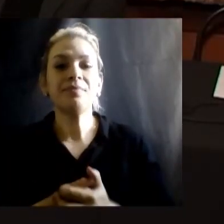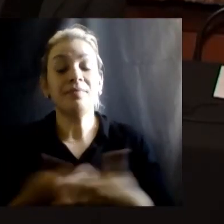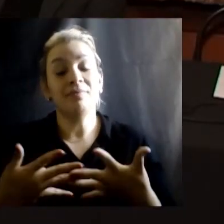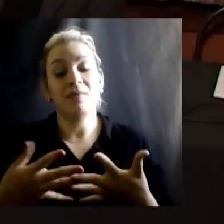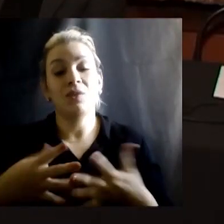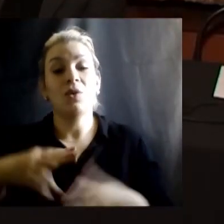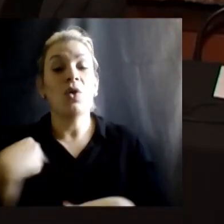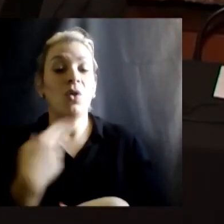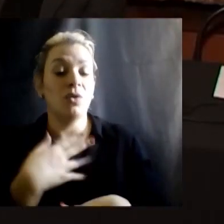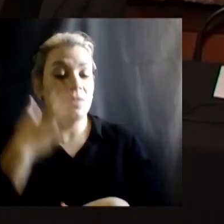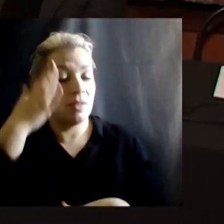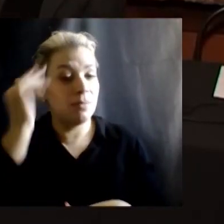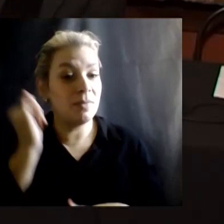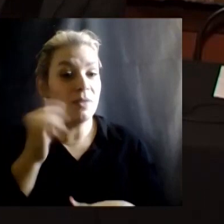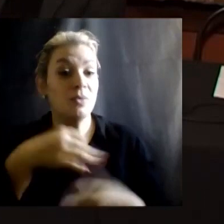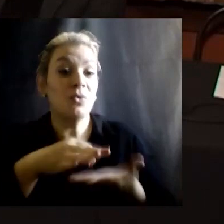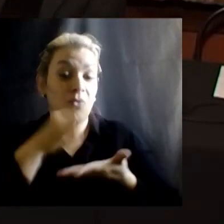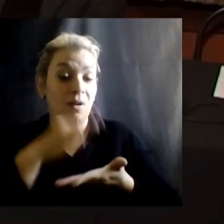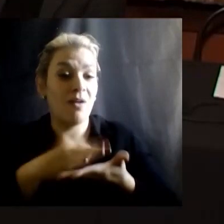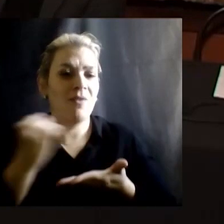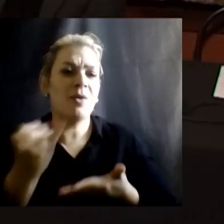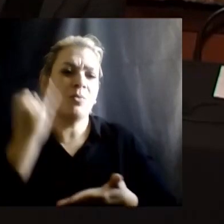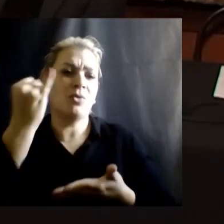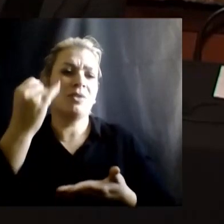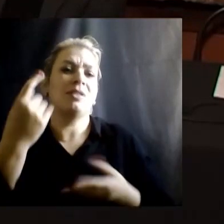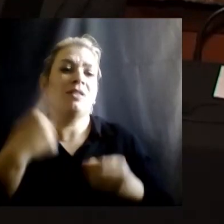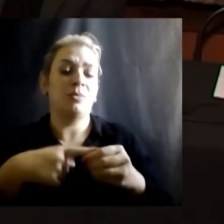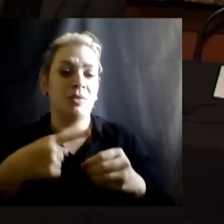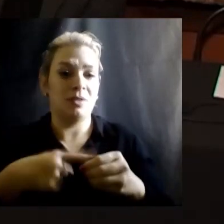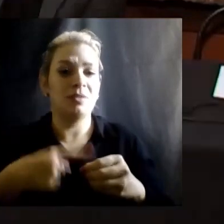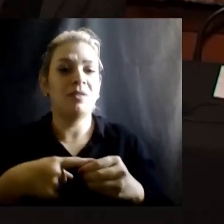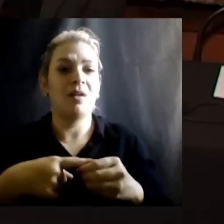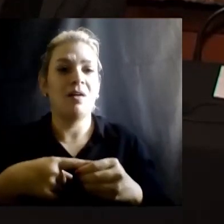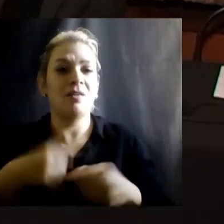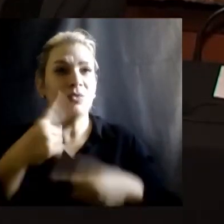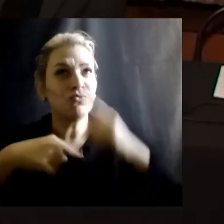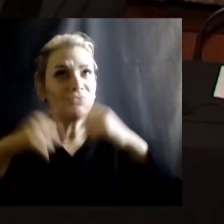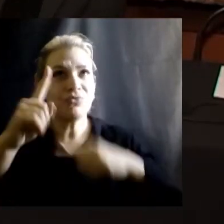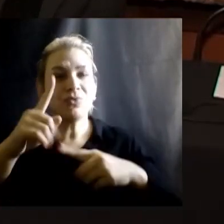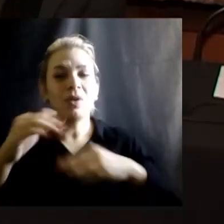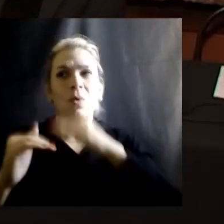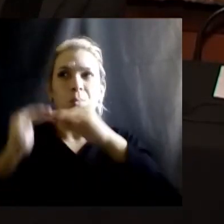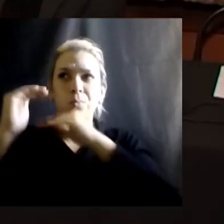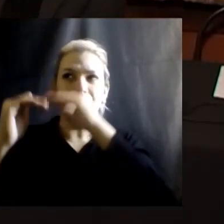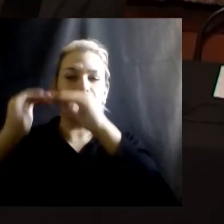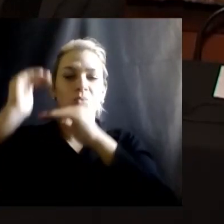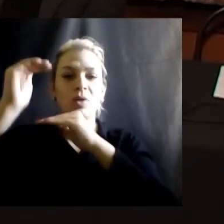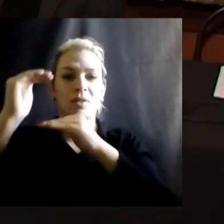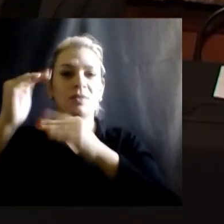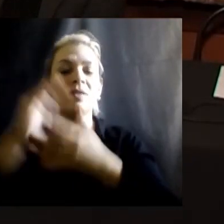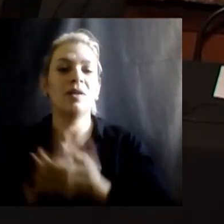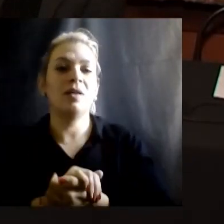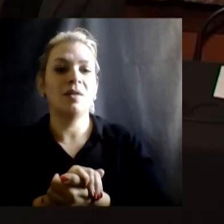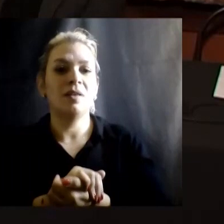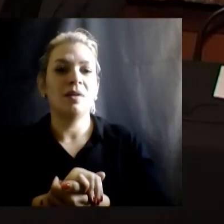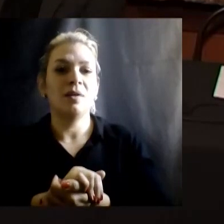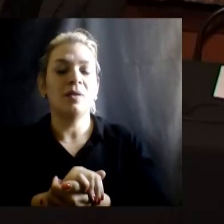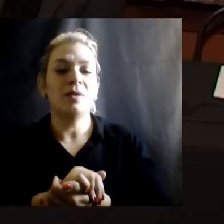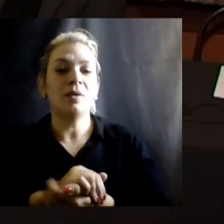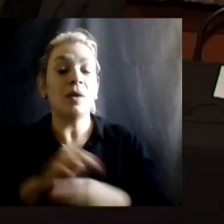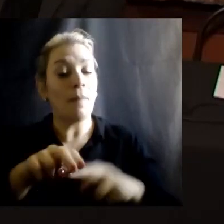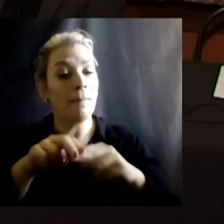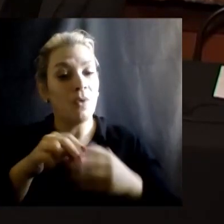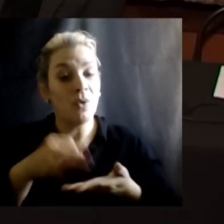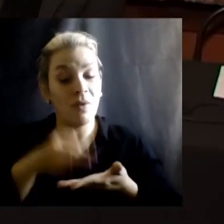para a nossa cidade. A nossa cidade se desenvolveu, cresceu a partir da força do café, a partir da